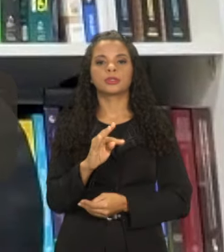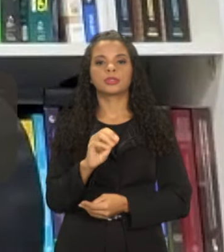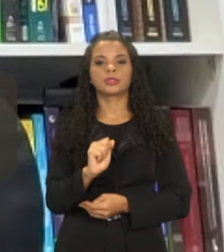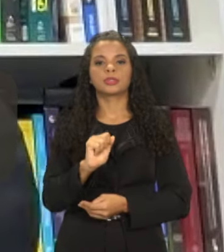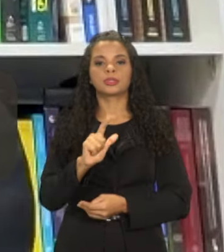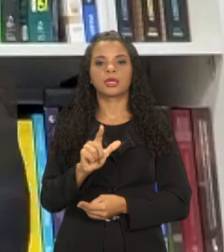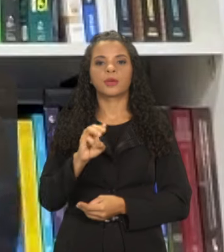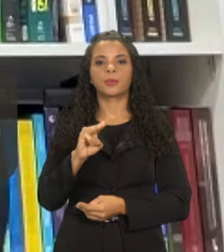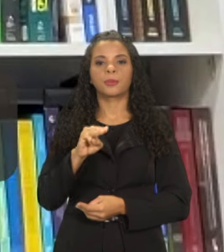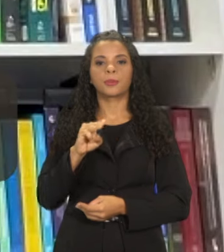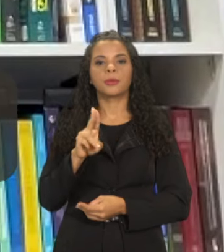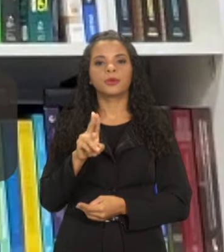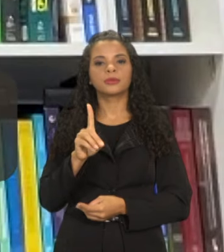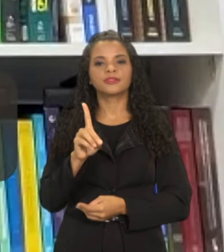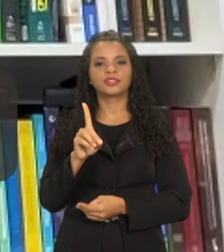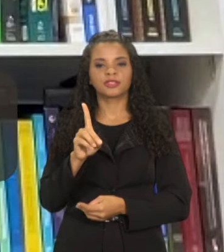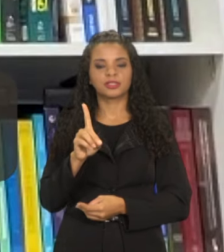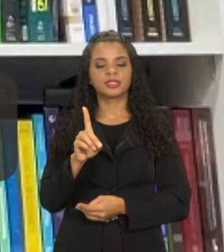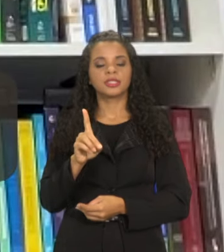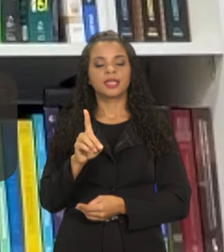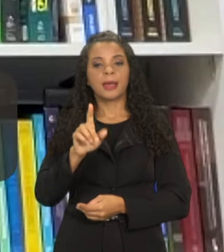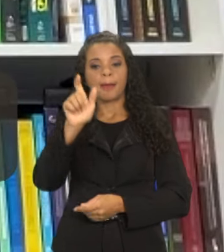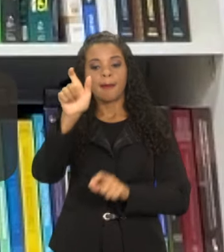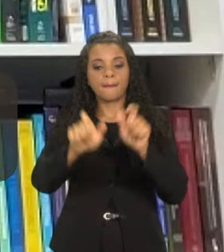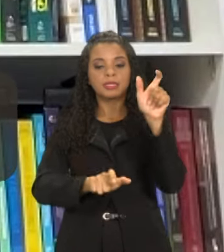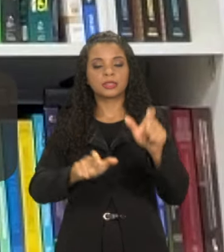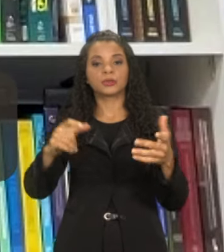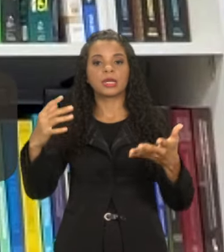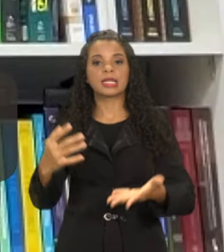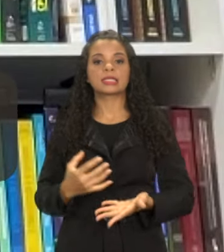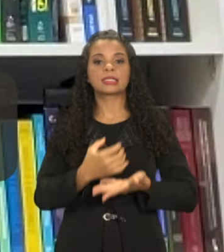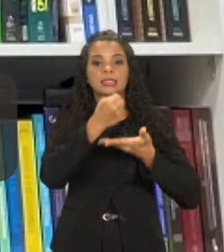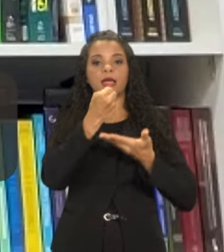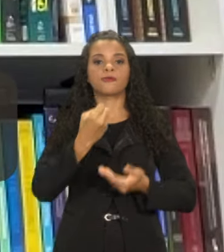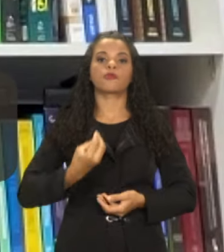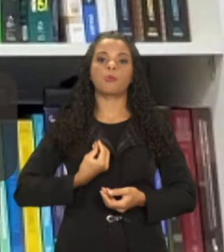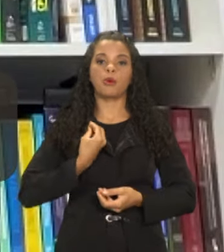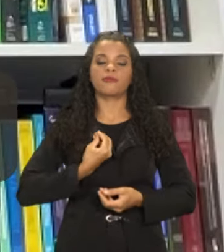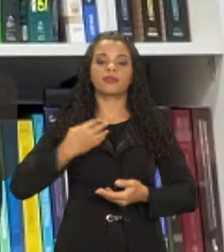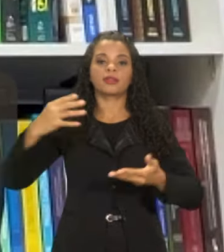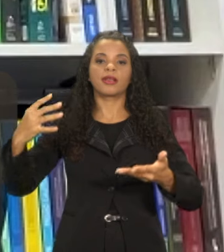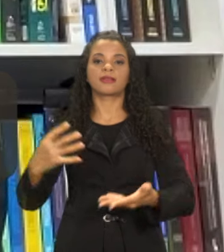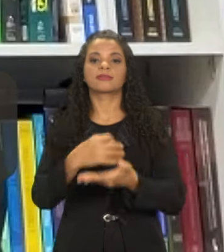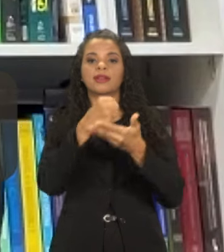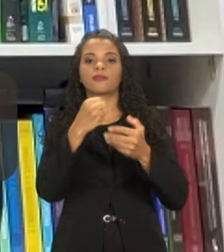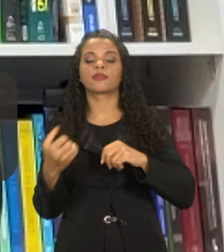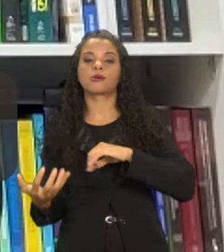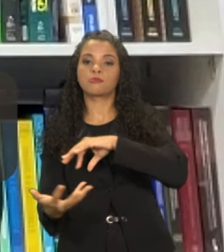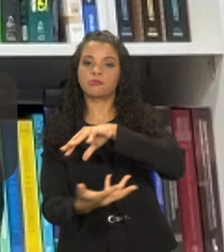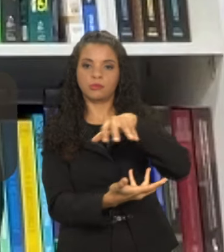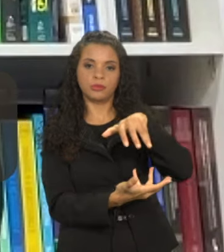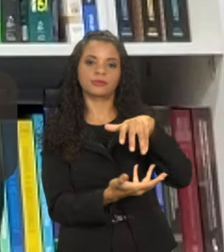humanidade. Esse é, digamos assim, um dos mandamentos mais importantes.